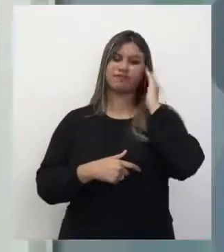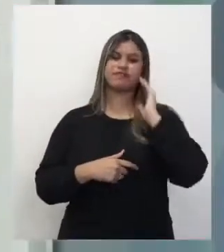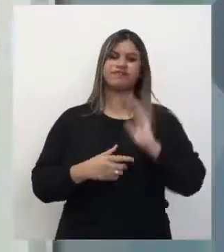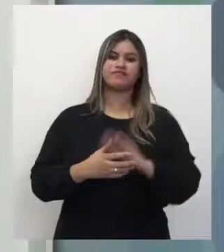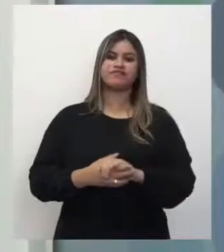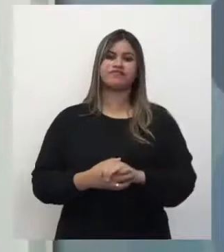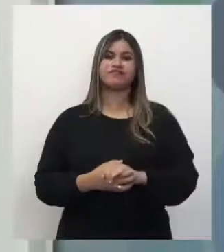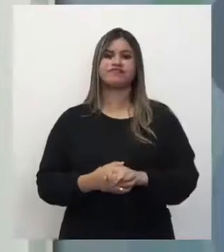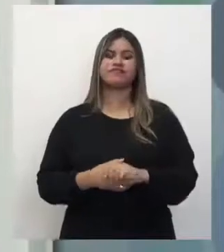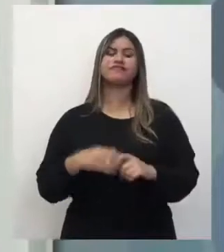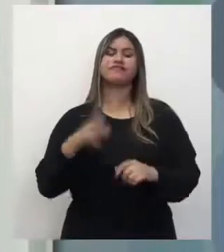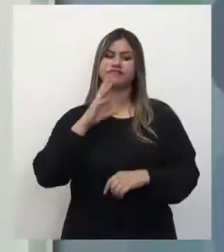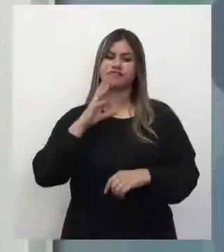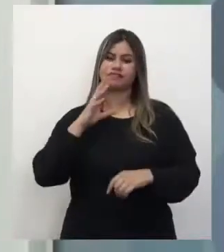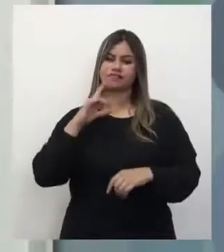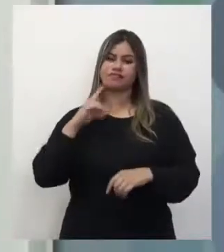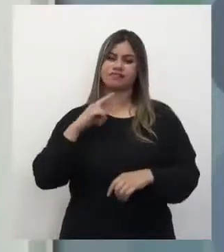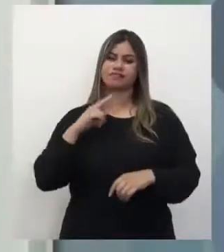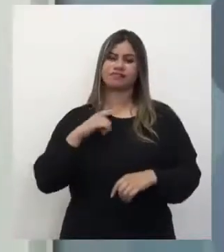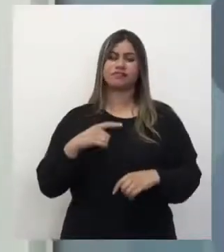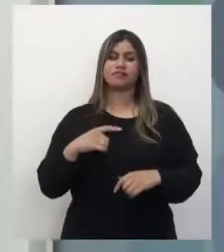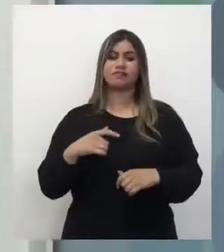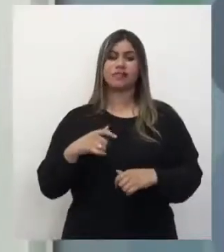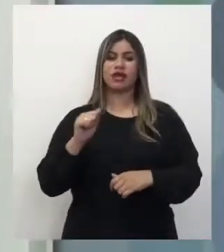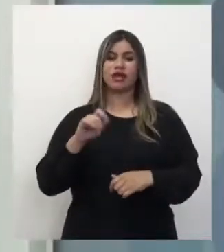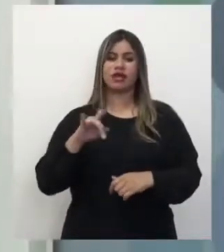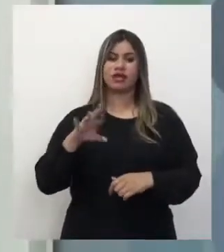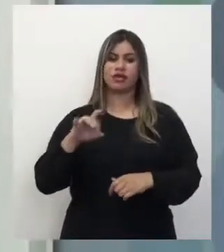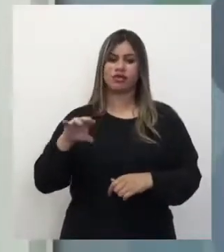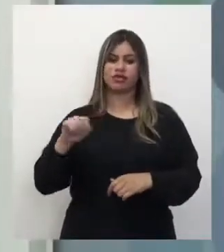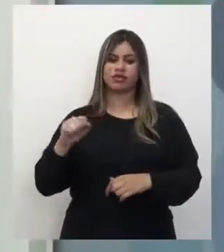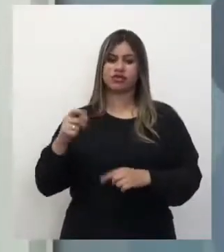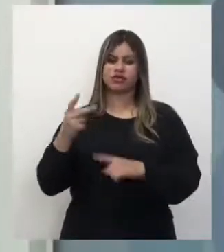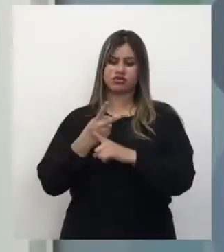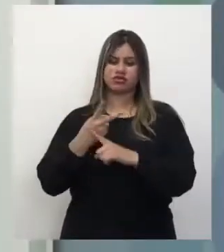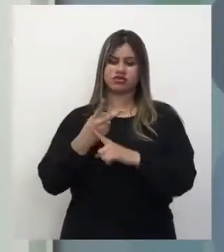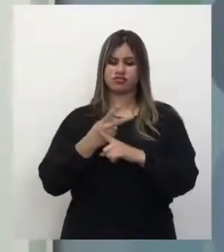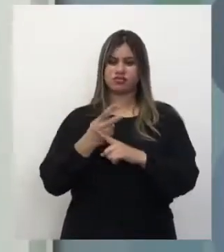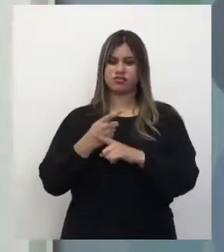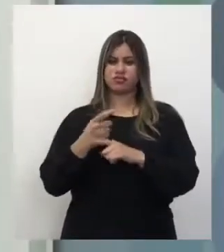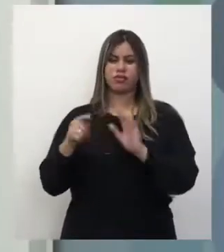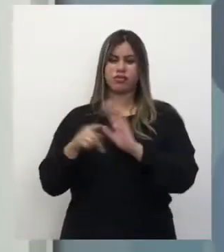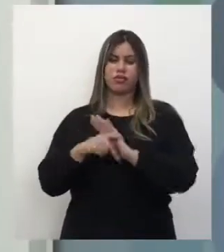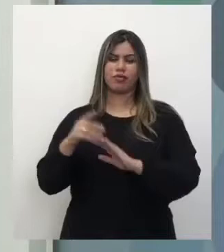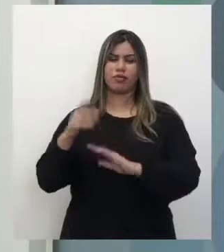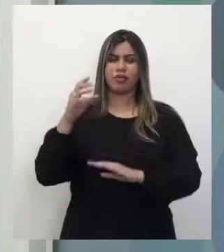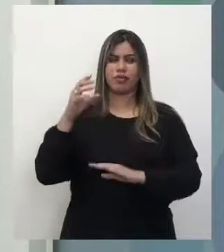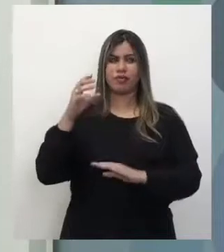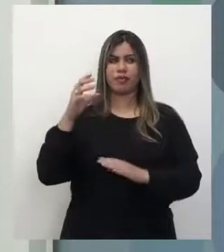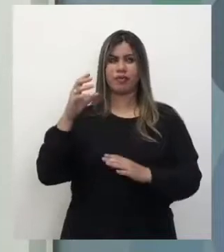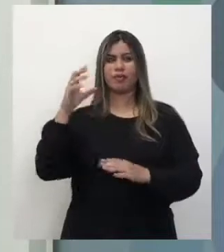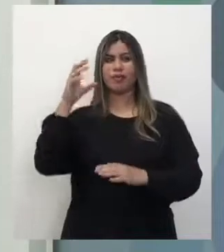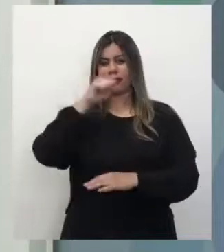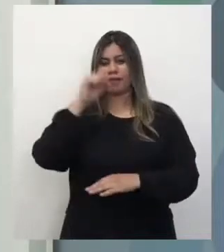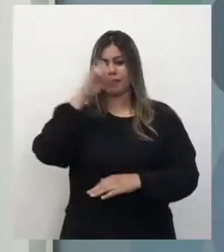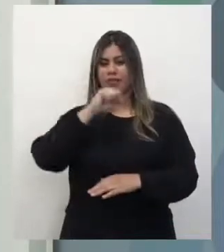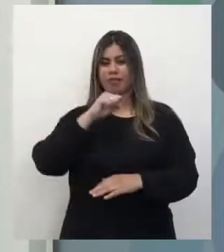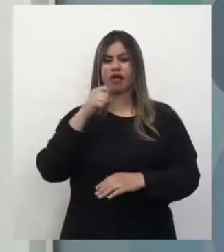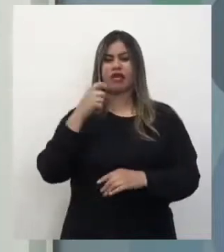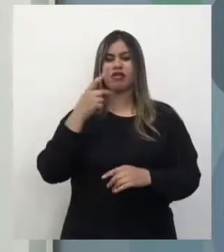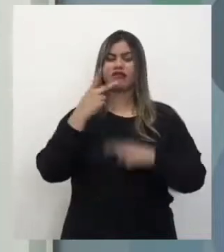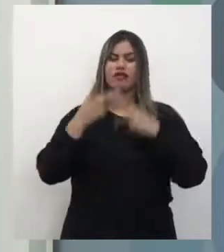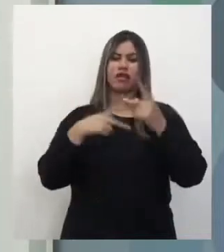uma obra muito interessante. Arqueologia do saber, né? O Foucault trabalha muito com uma ideia que é a ideia de discurso de